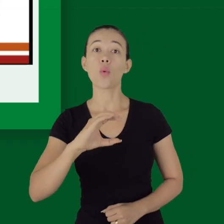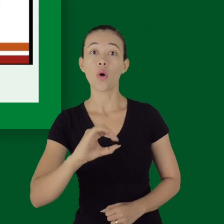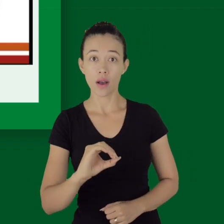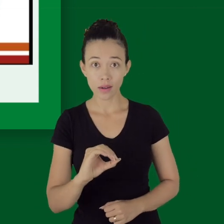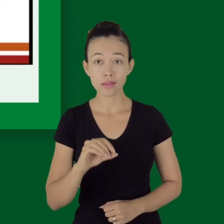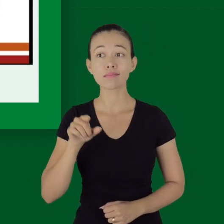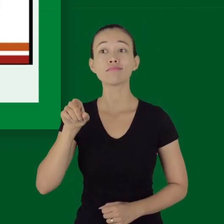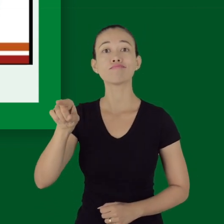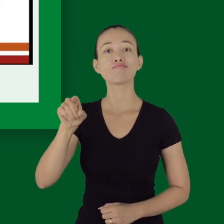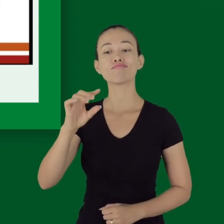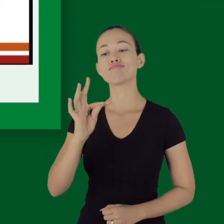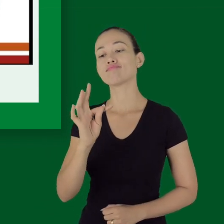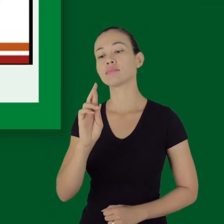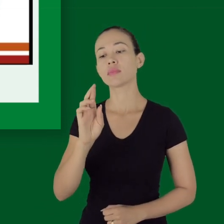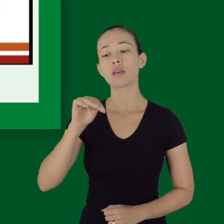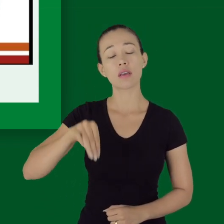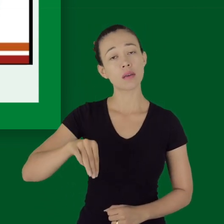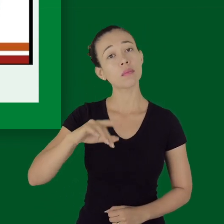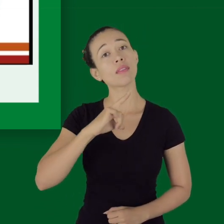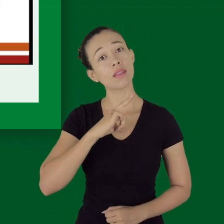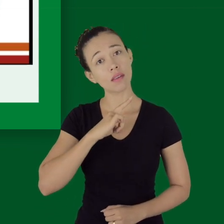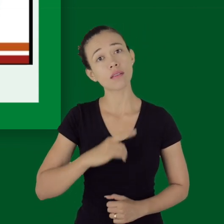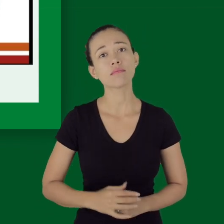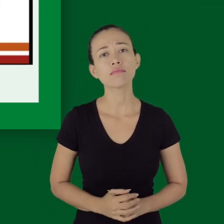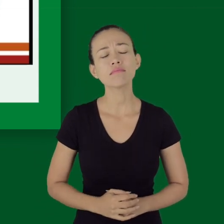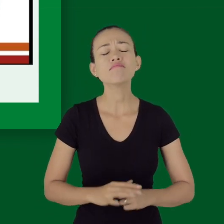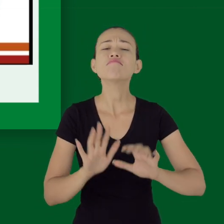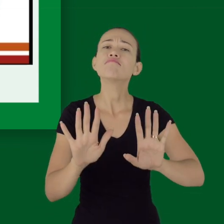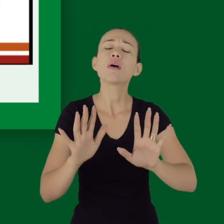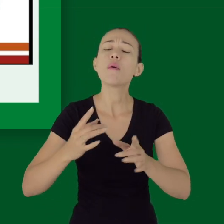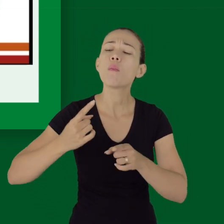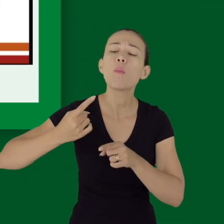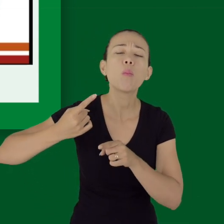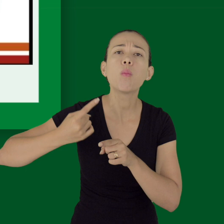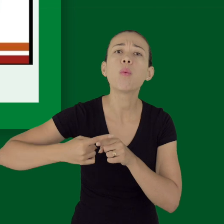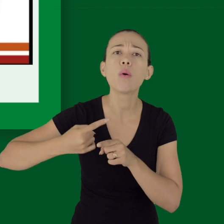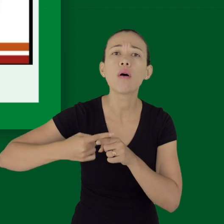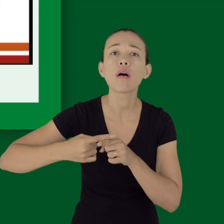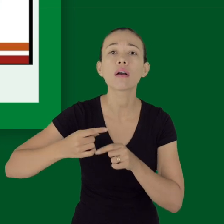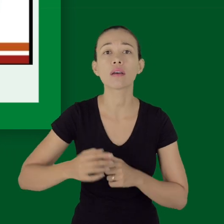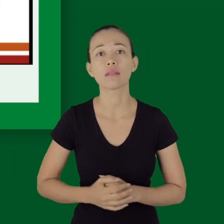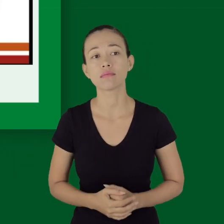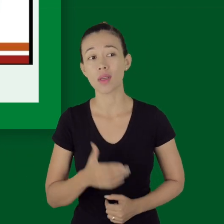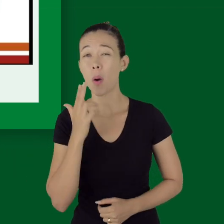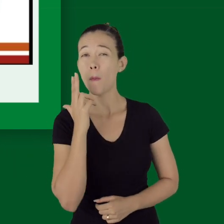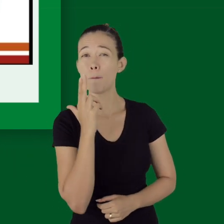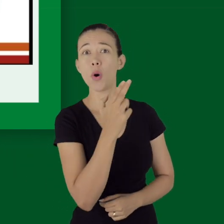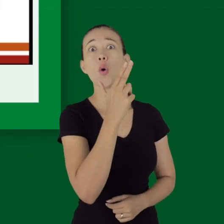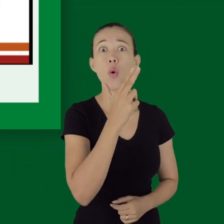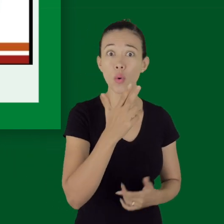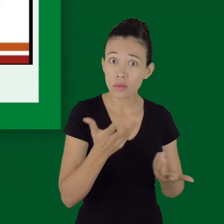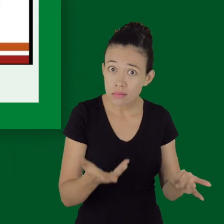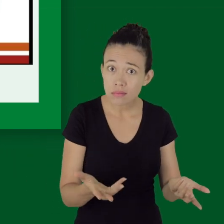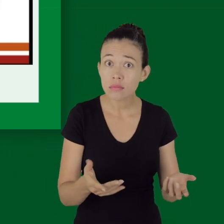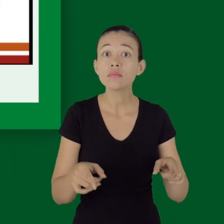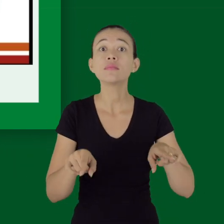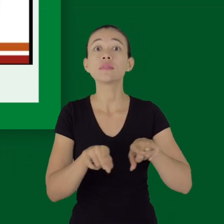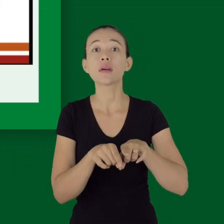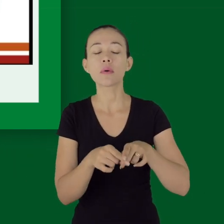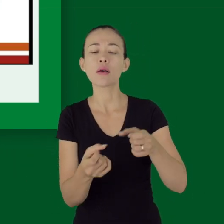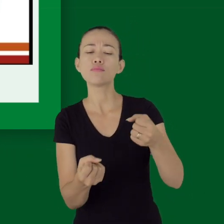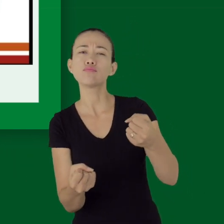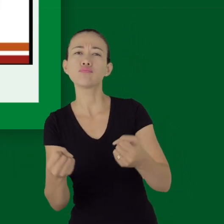gente tem como a maior incidência a arma de fogo, os acidentes automobilísticos, dentre eles, principalmente a